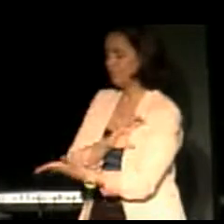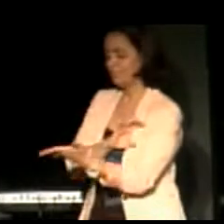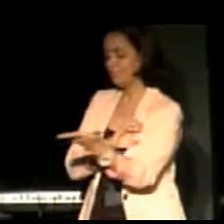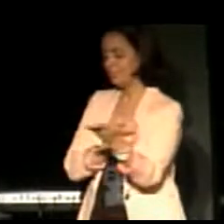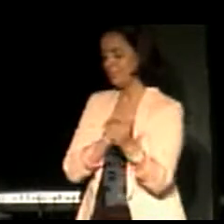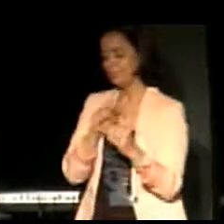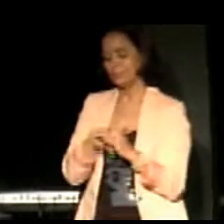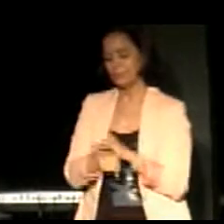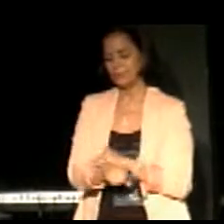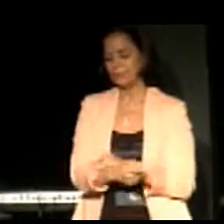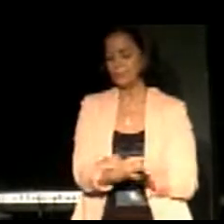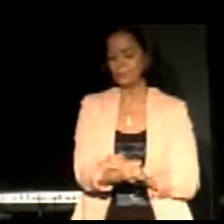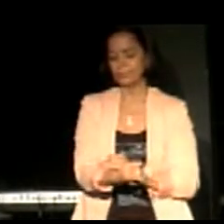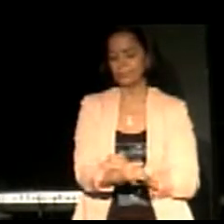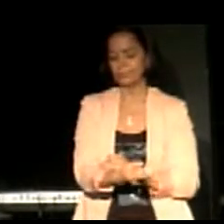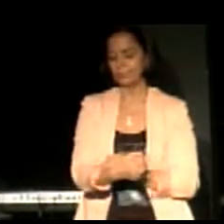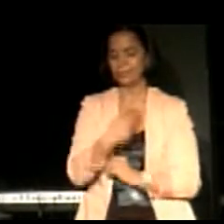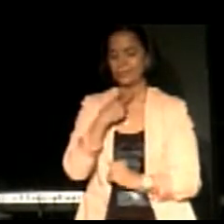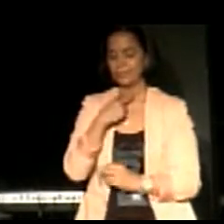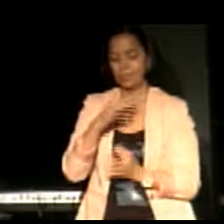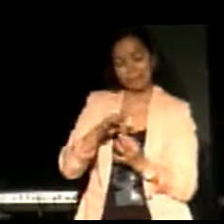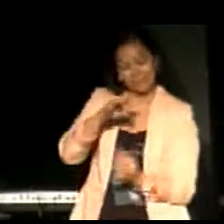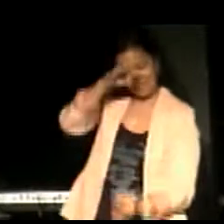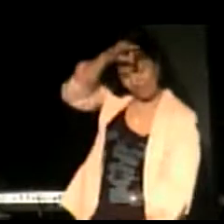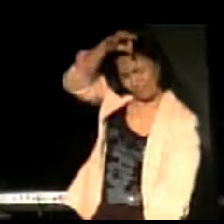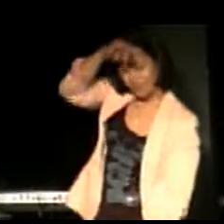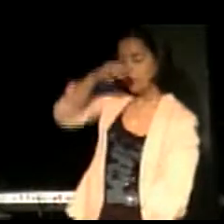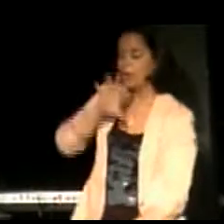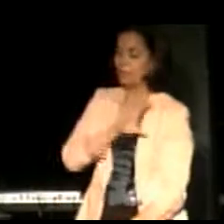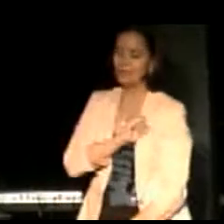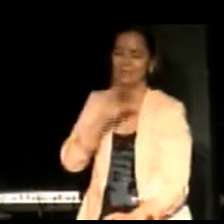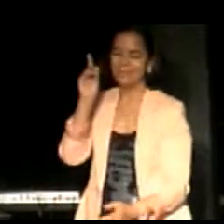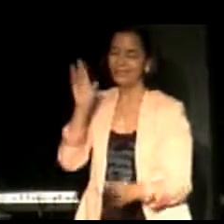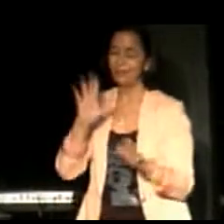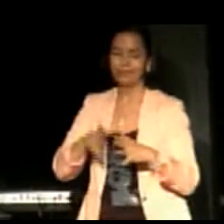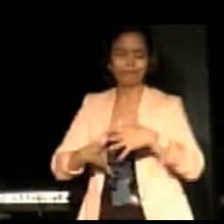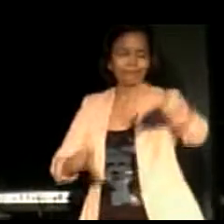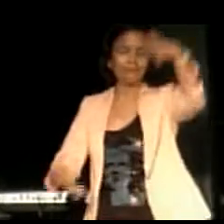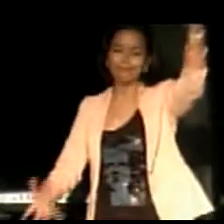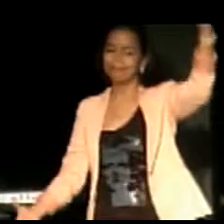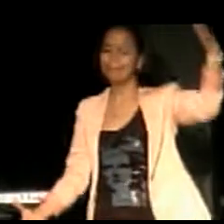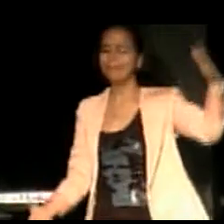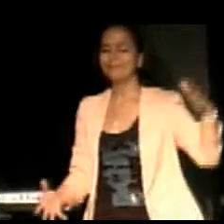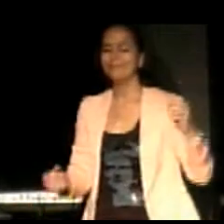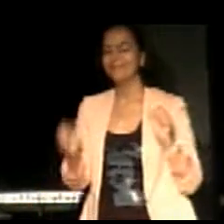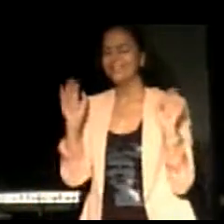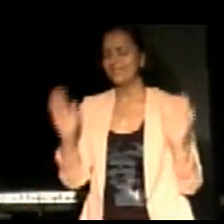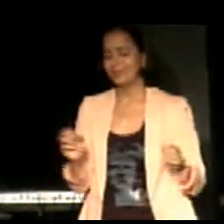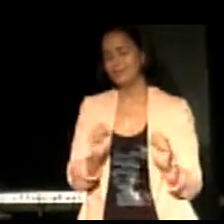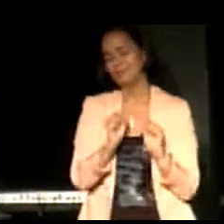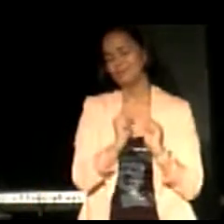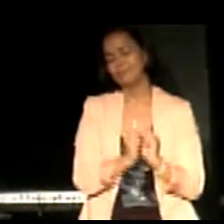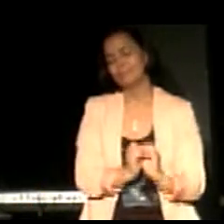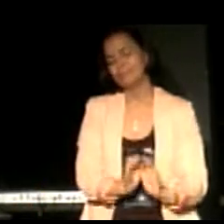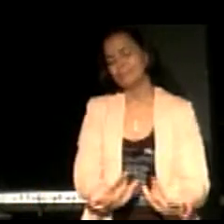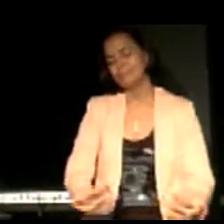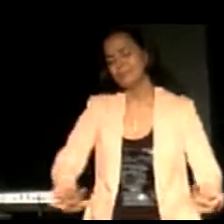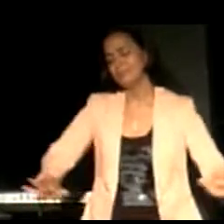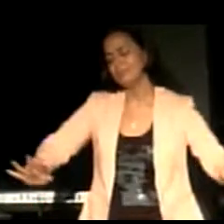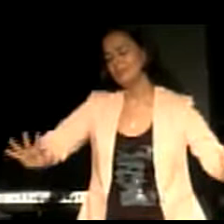inimaginável, com o seu amor que não podemos medir. E por meio desse amor, o Senhor esparramou no nosso